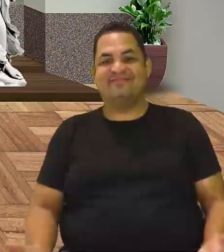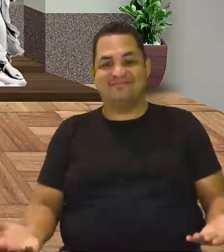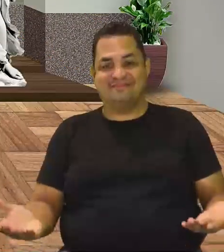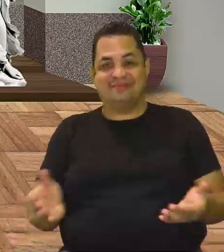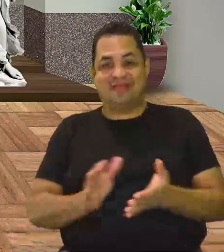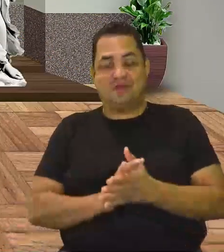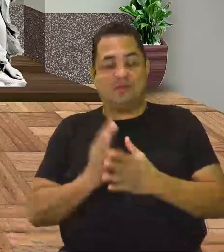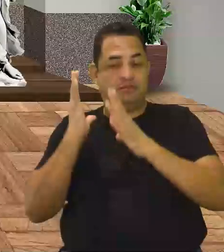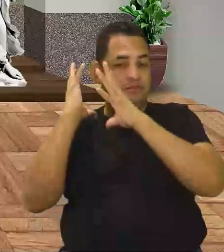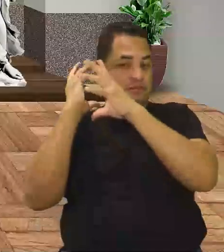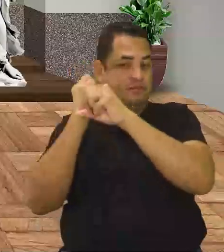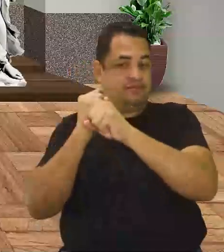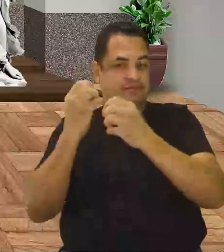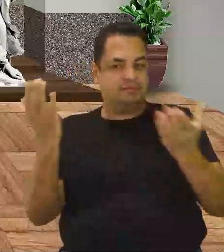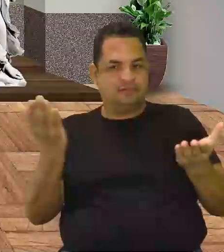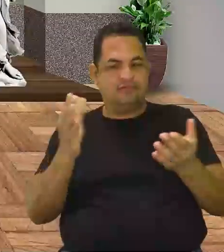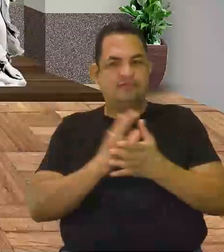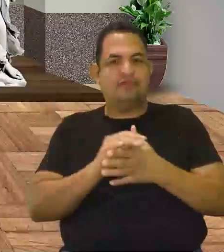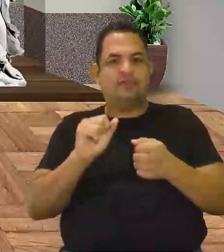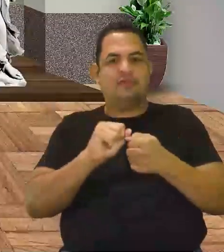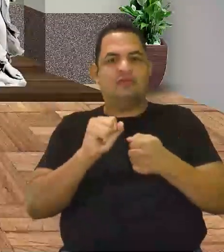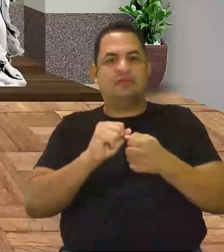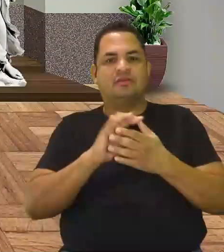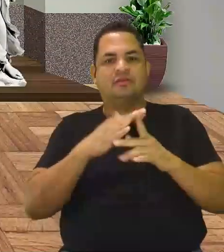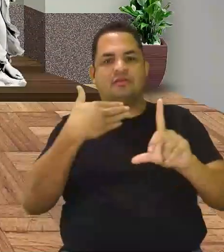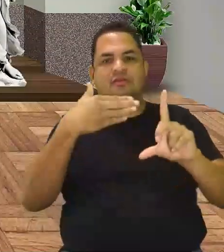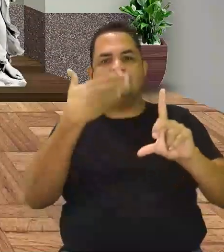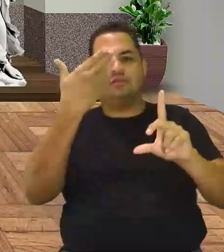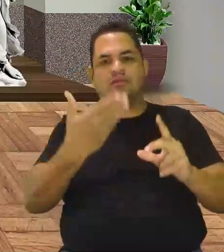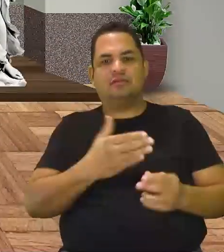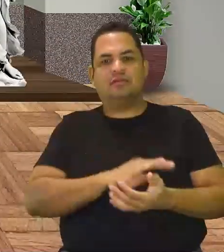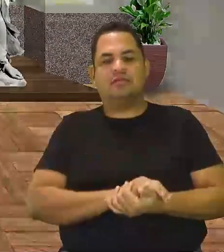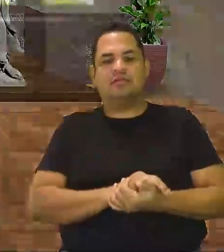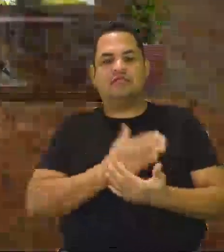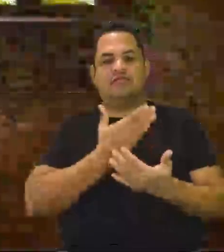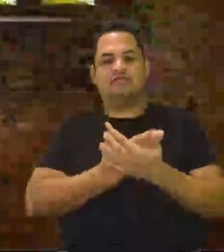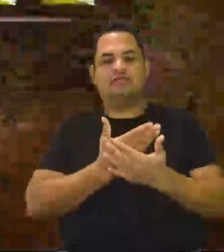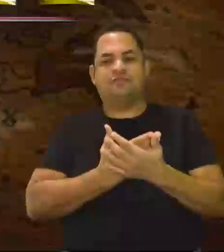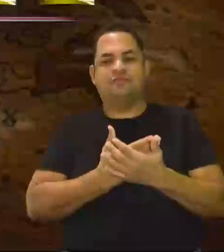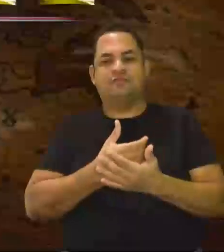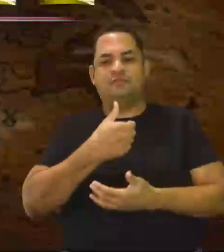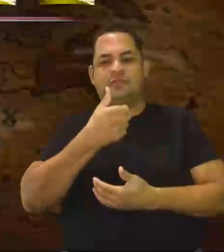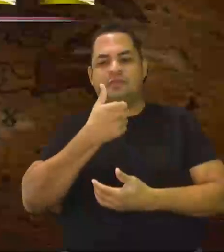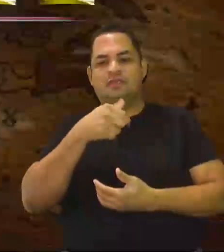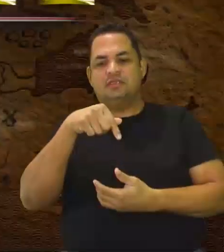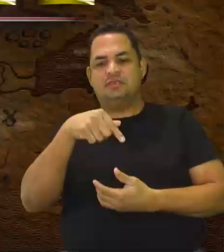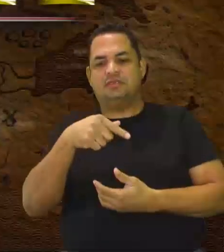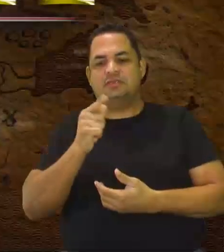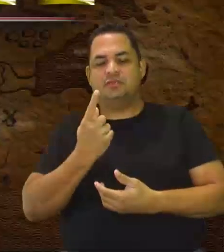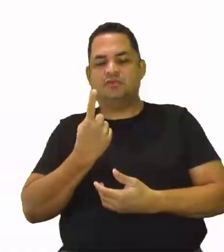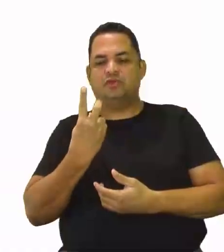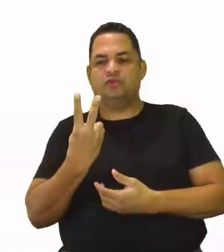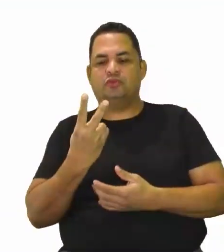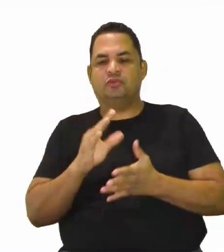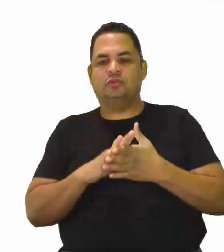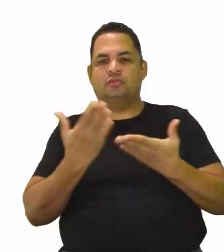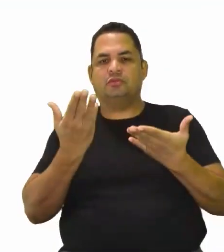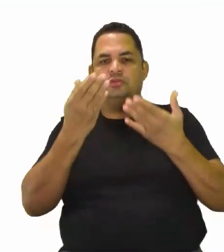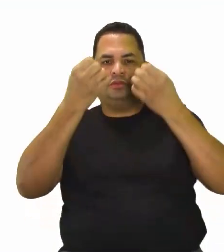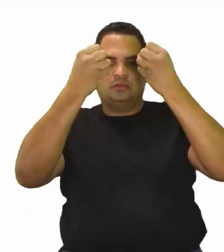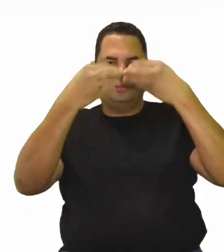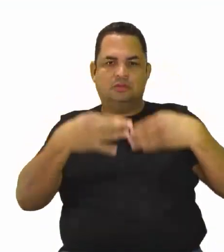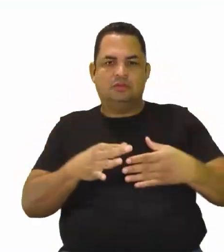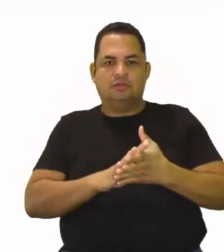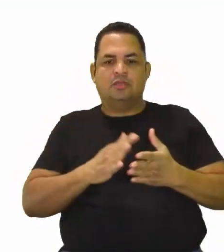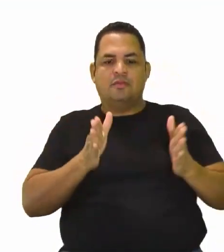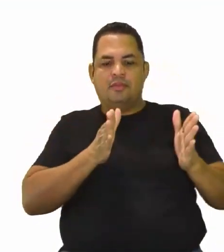chegamos à hora da revisão. Vamos lá? Fazer aquela revisão na tela para vocês. Na aula 17.2, que nós estamos vendo justamente sobre